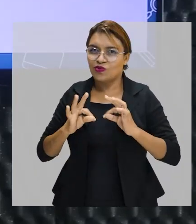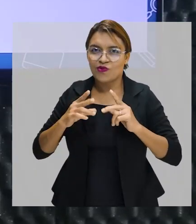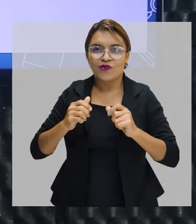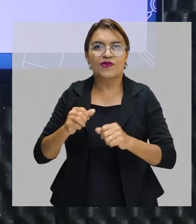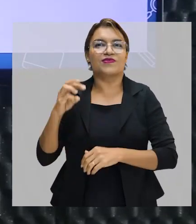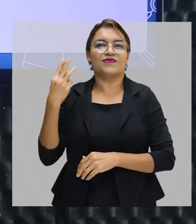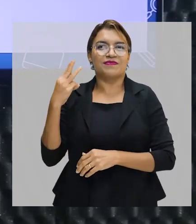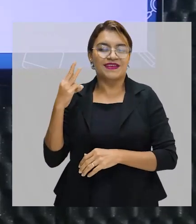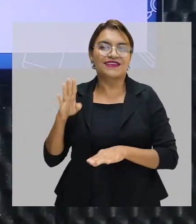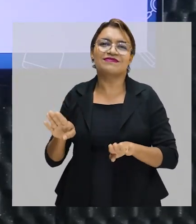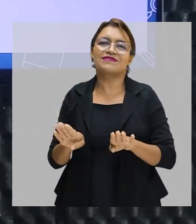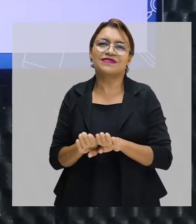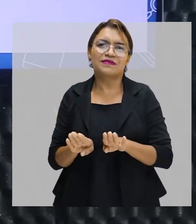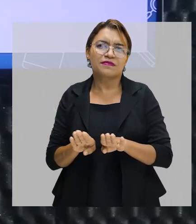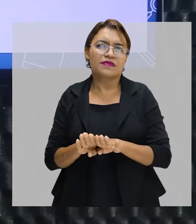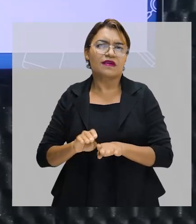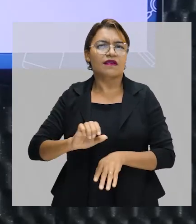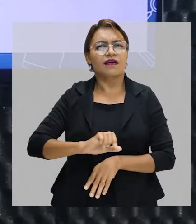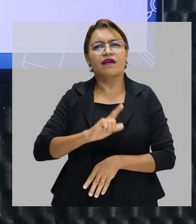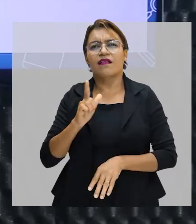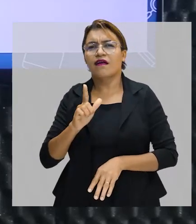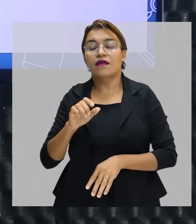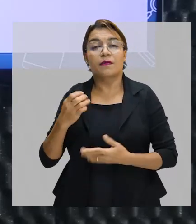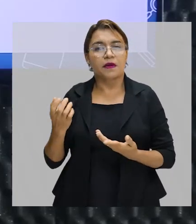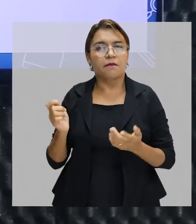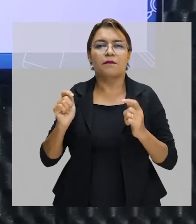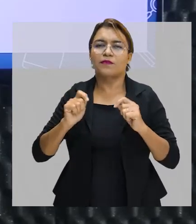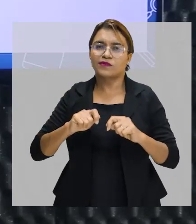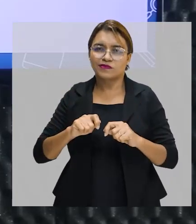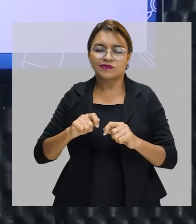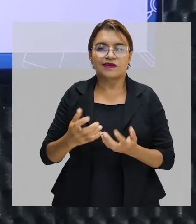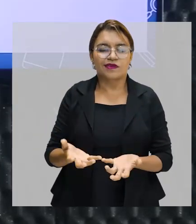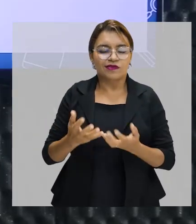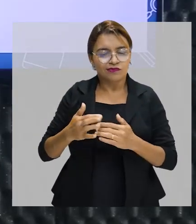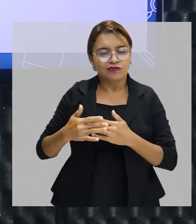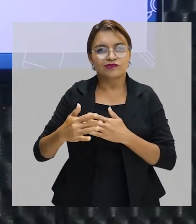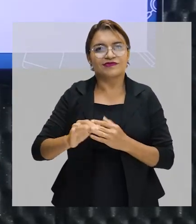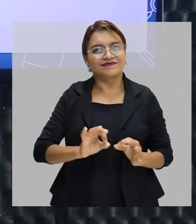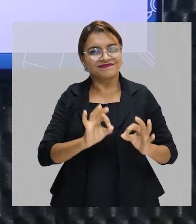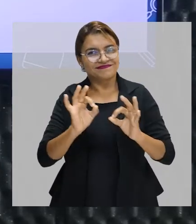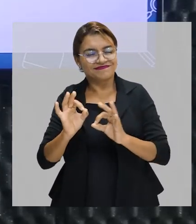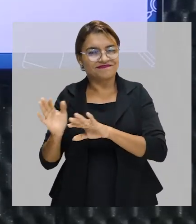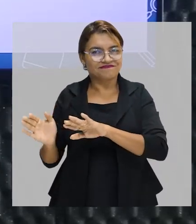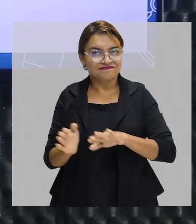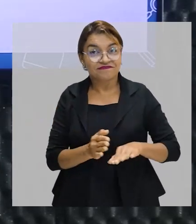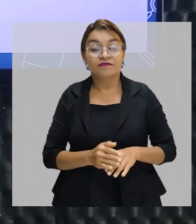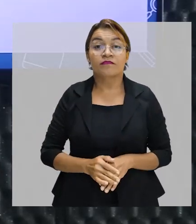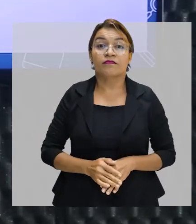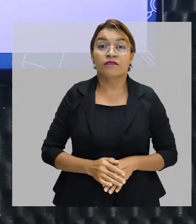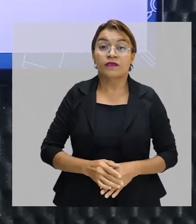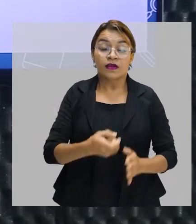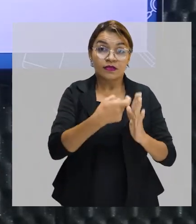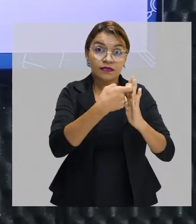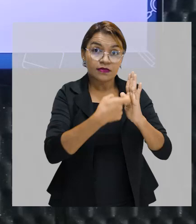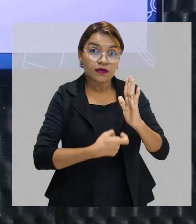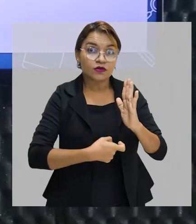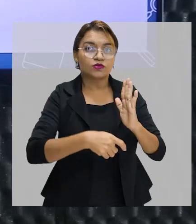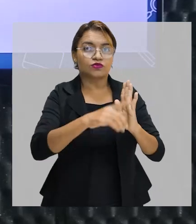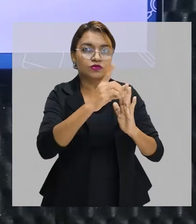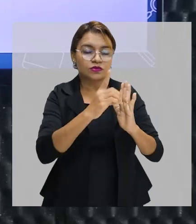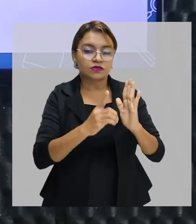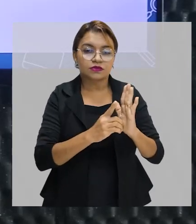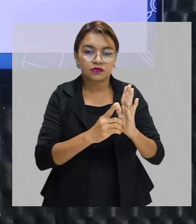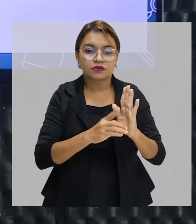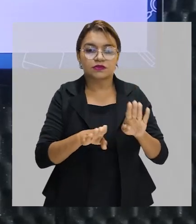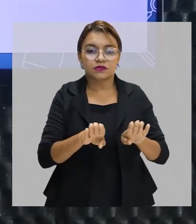Maranhão e para, claro, quem puder e quiser nos assistir. Bom, vamos falar de texto, tipologia textual, gêneros textuais e